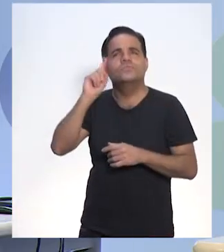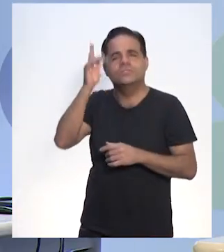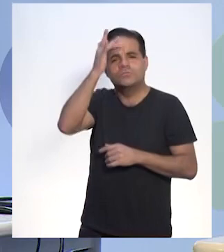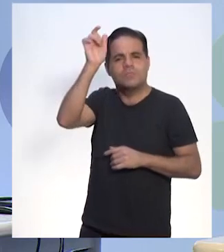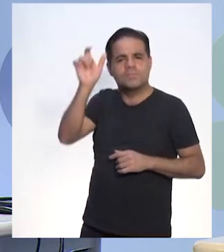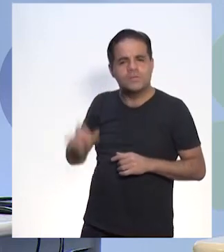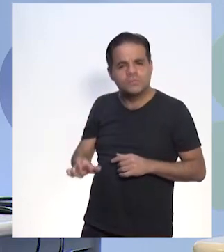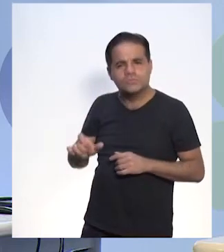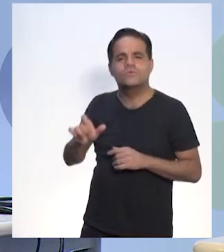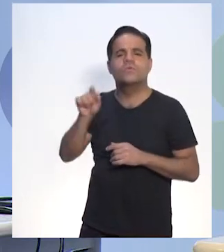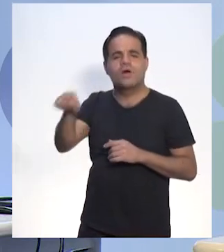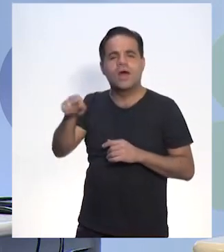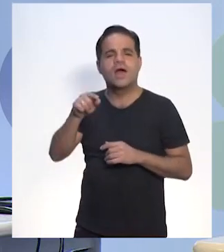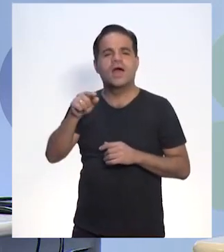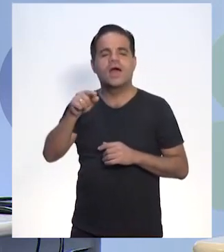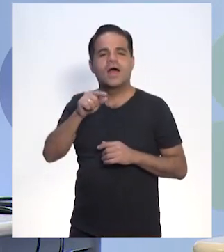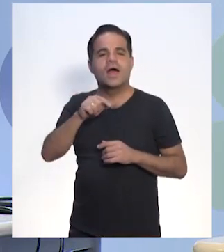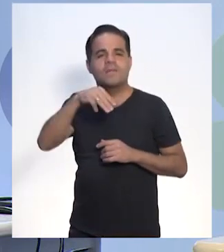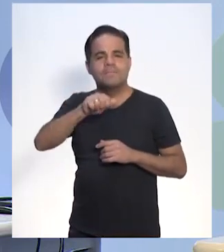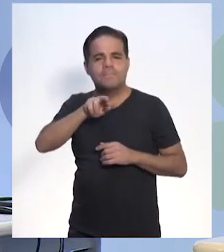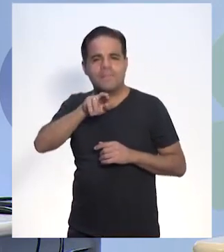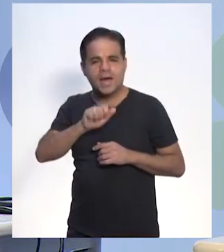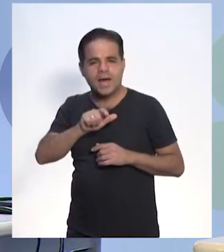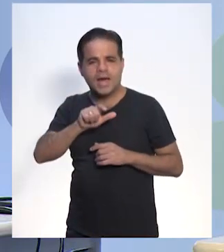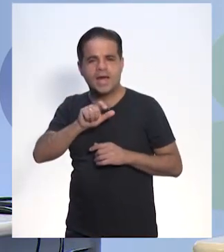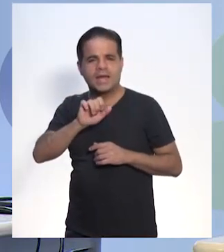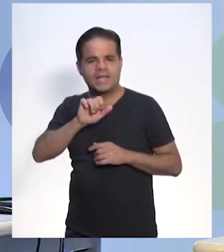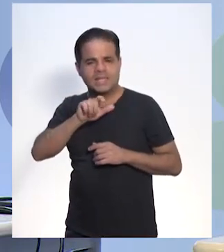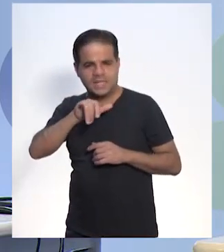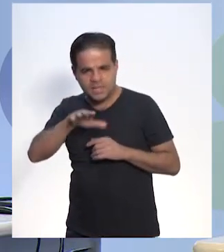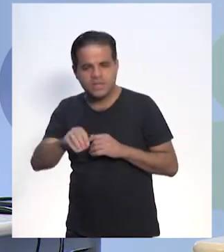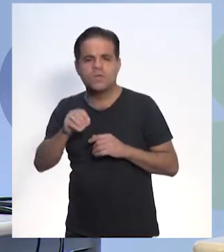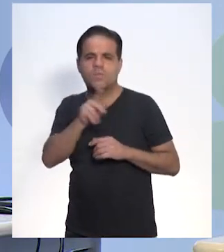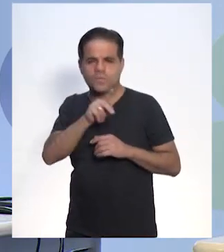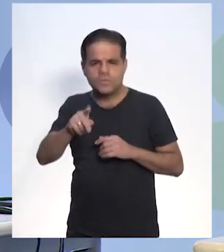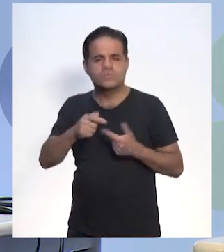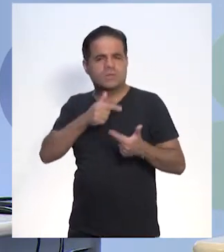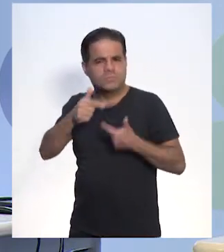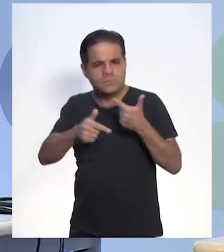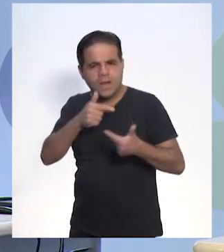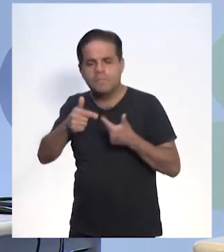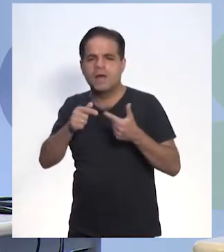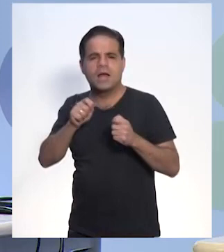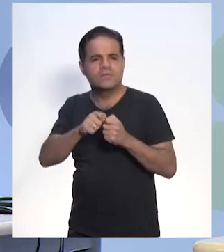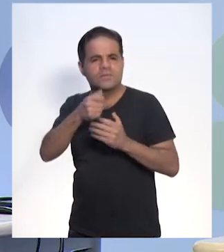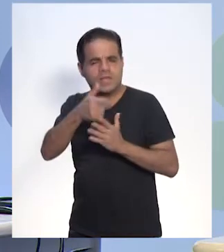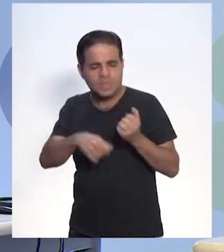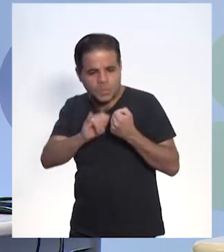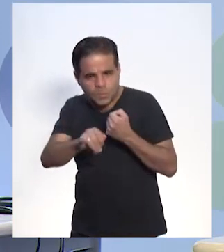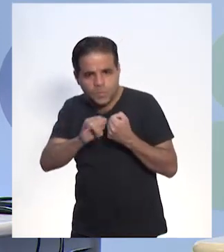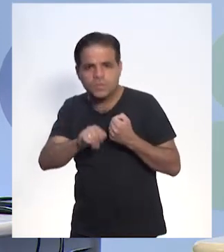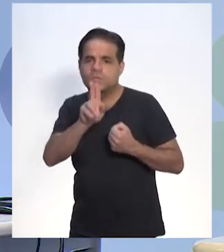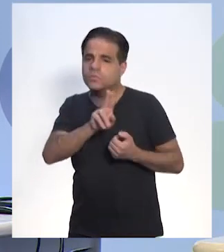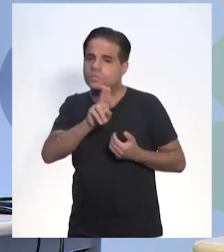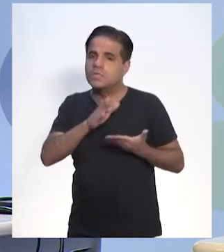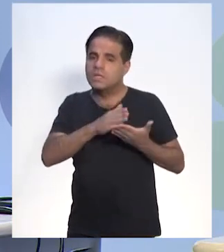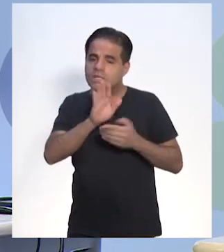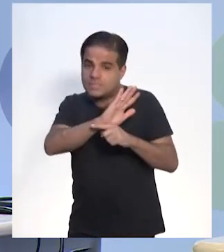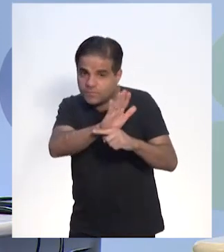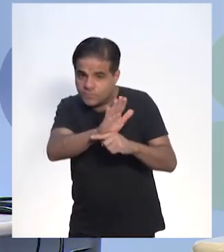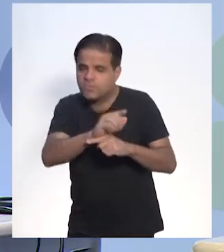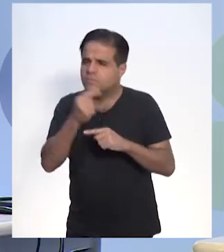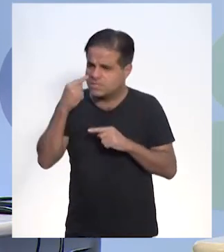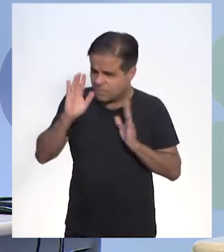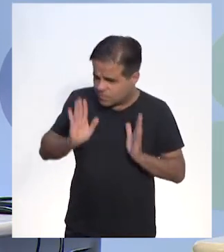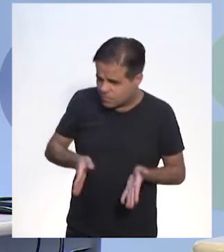do Rio de Janeiro, tal, e era bem pontual mesmo. Então, assim, era do contexto da época, hoje não fazia muito sentido. Então, a gente também